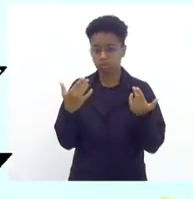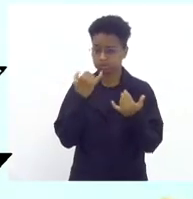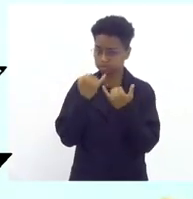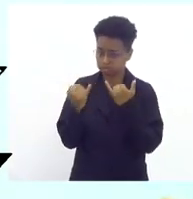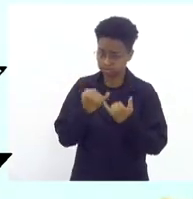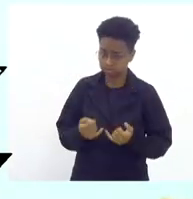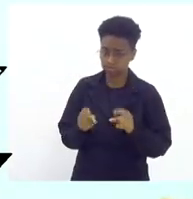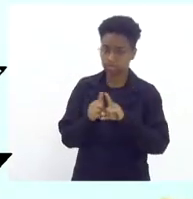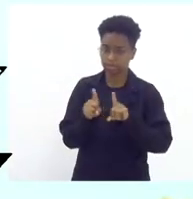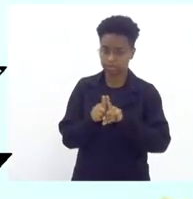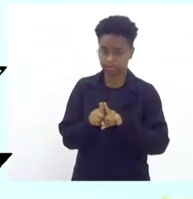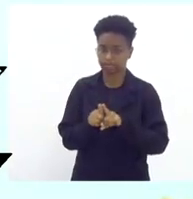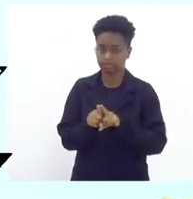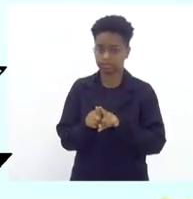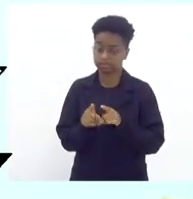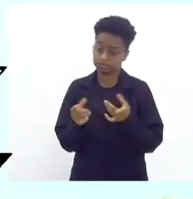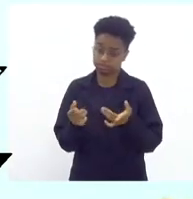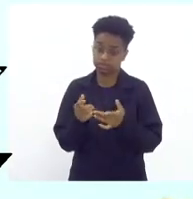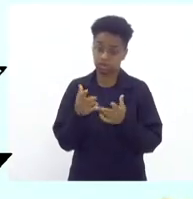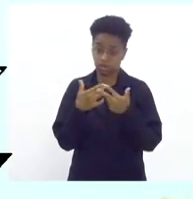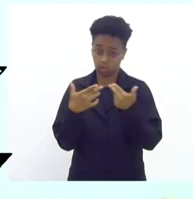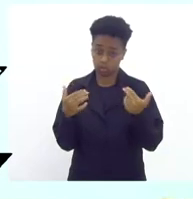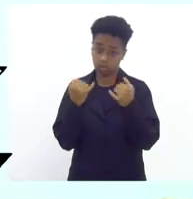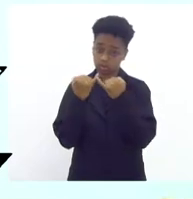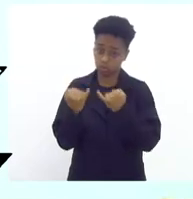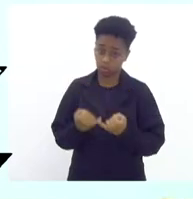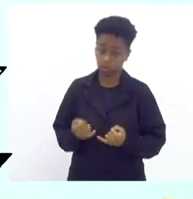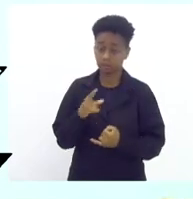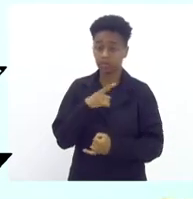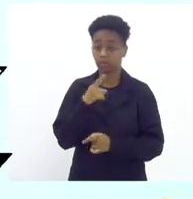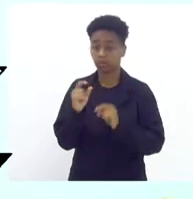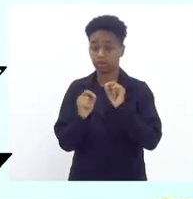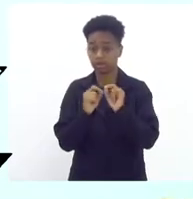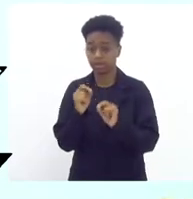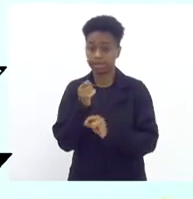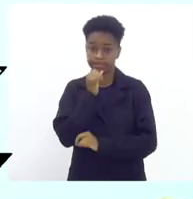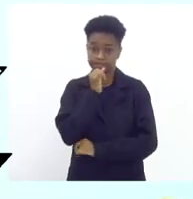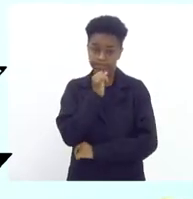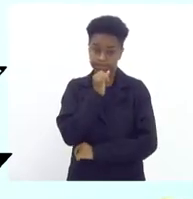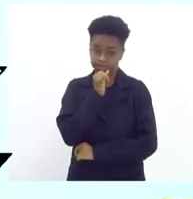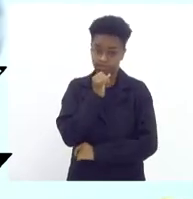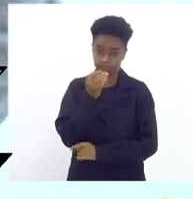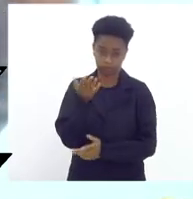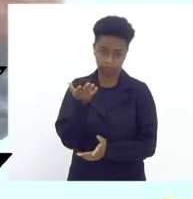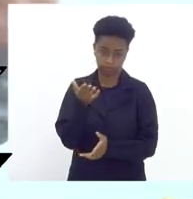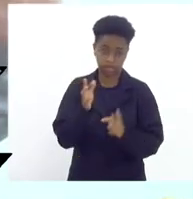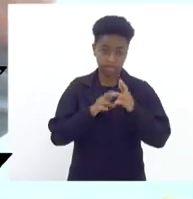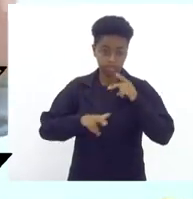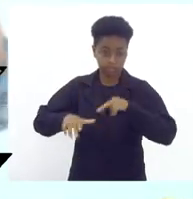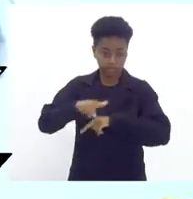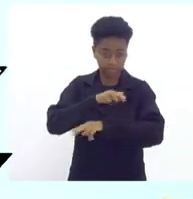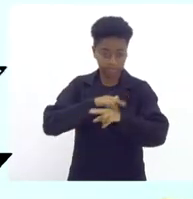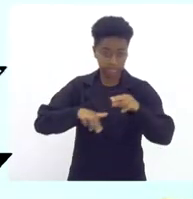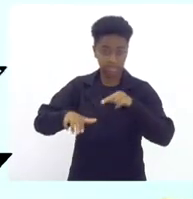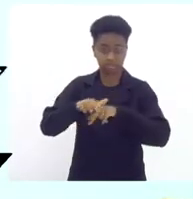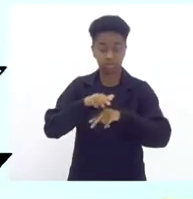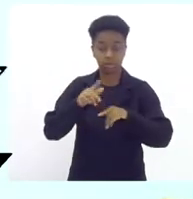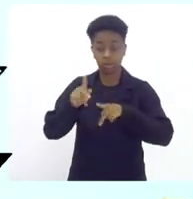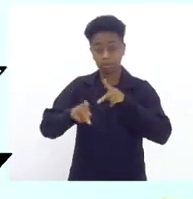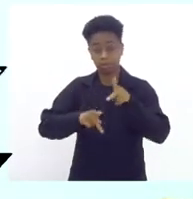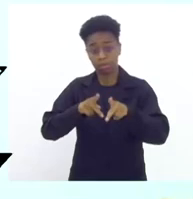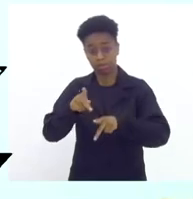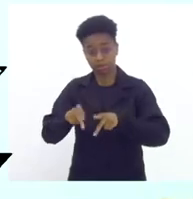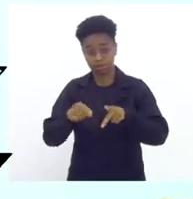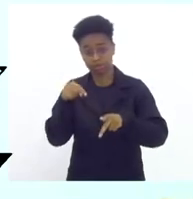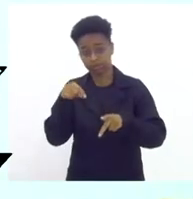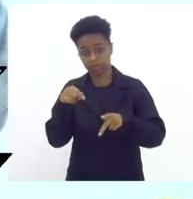também essas coisas em comum que a gente tem são coisas como por exemplo a diversidade a população do país